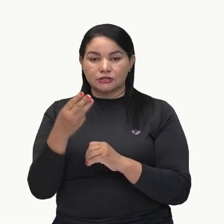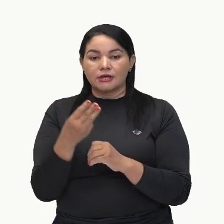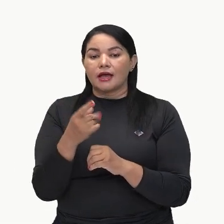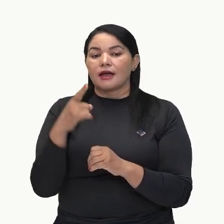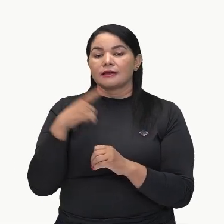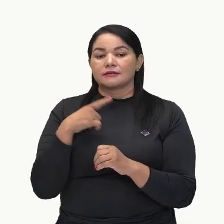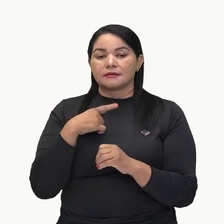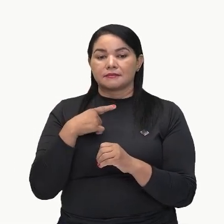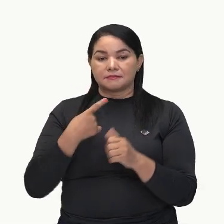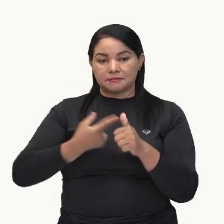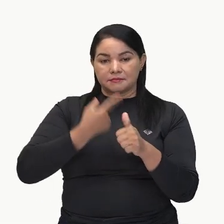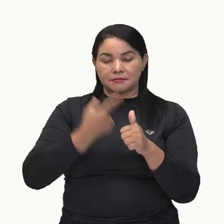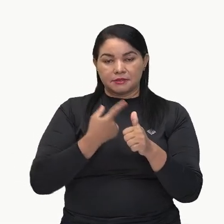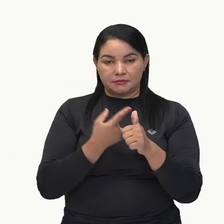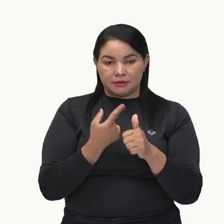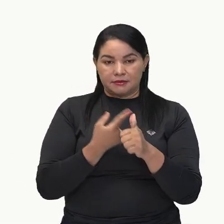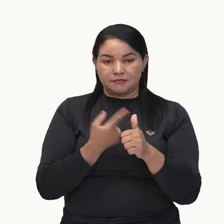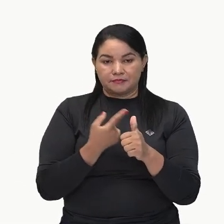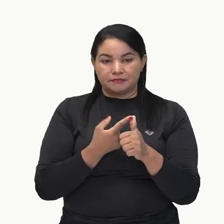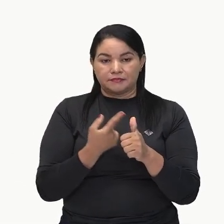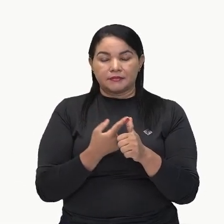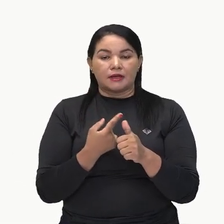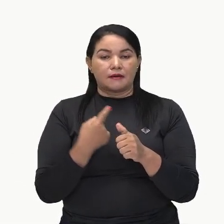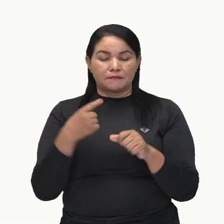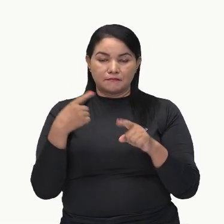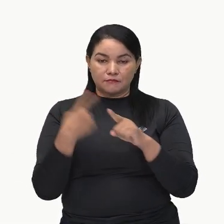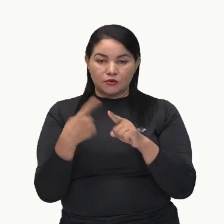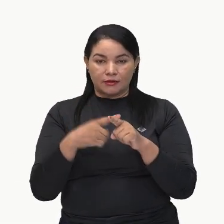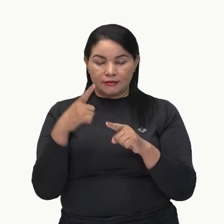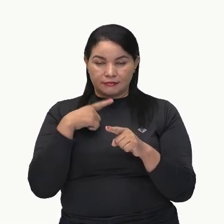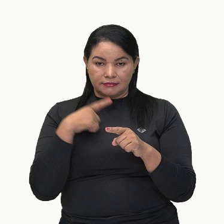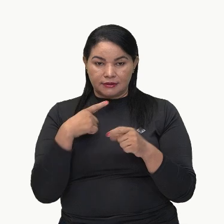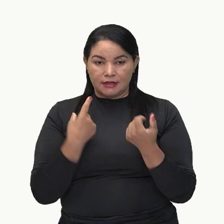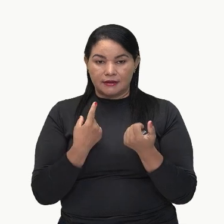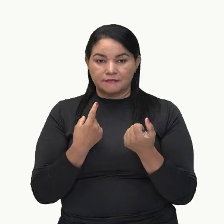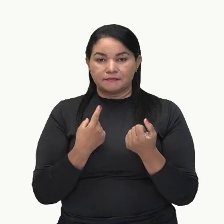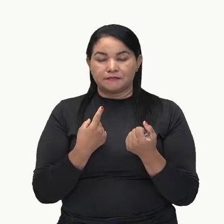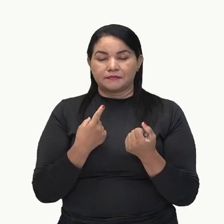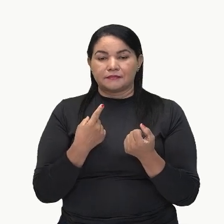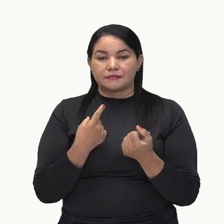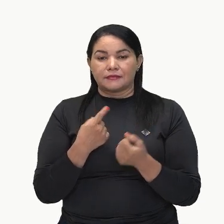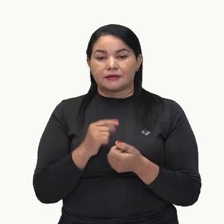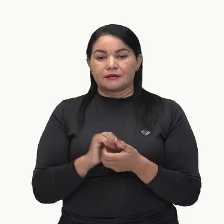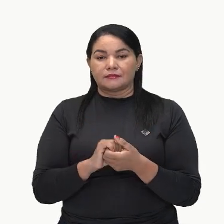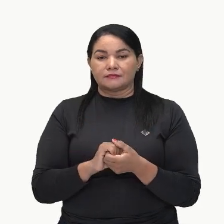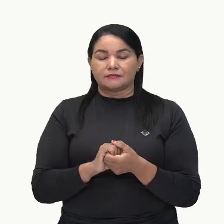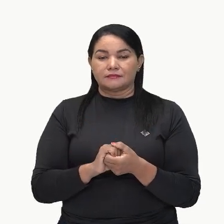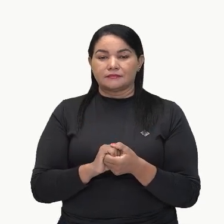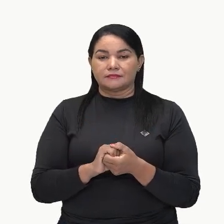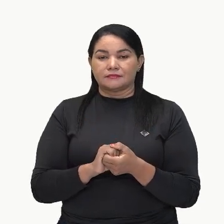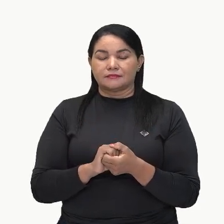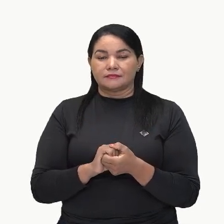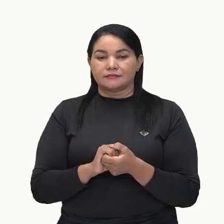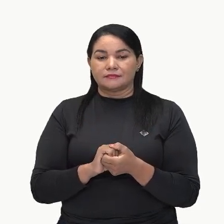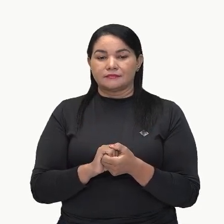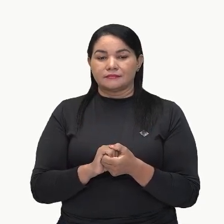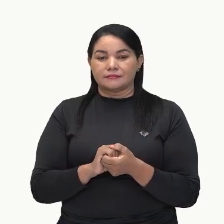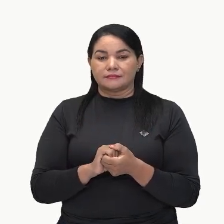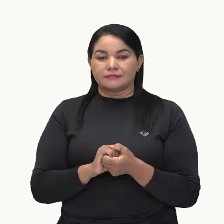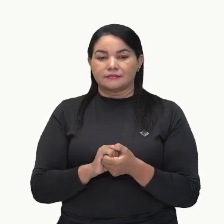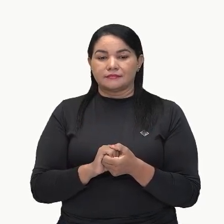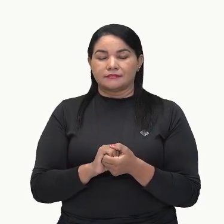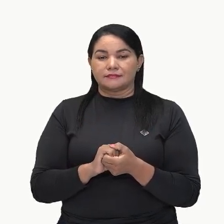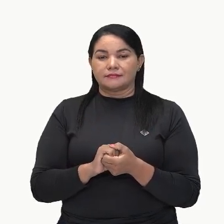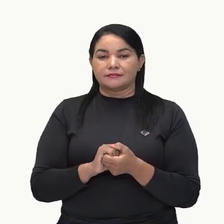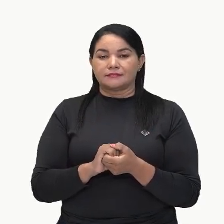primeira oração, tá? Por causa da forma verbal. Perdão, me perdoem aqui, né? Na verdade, estou sem dinheiro é